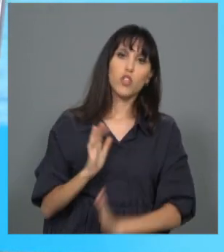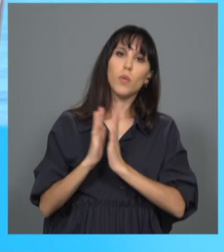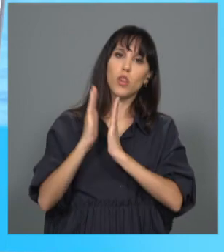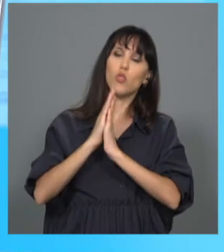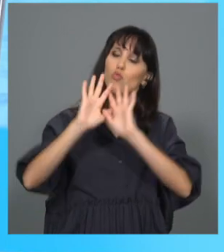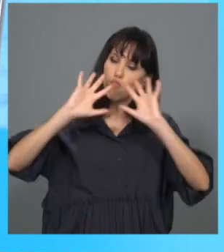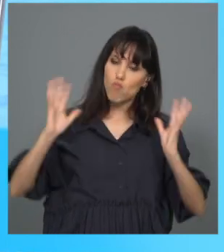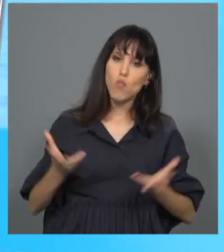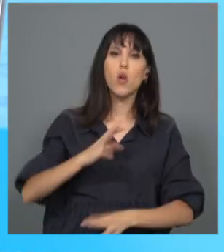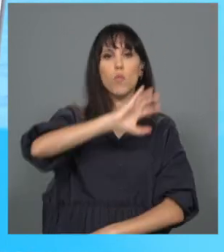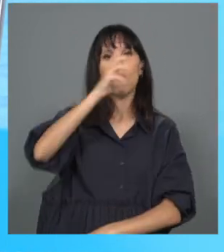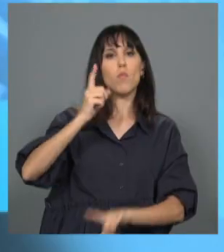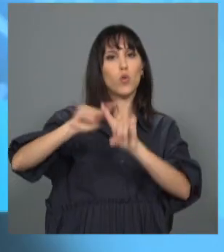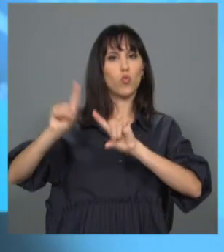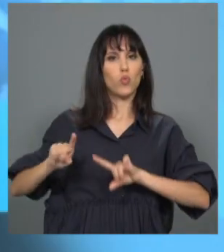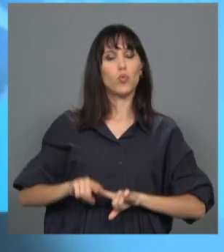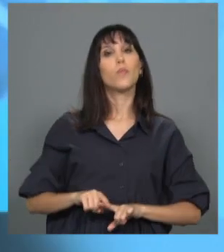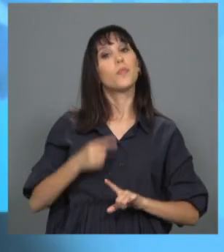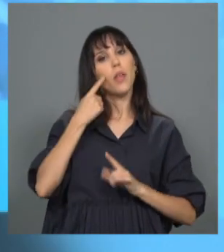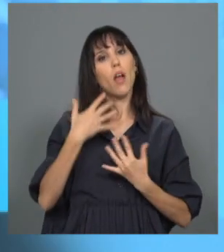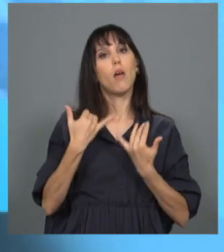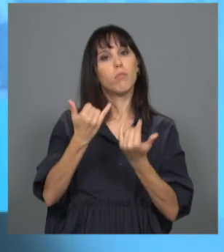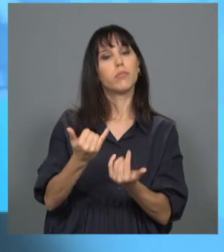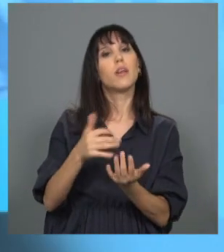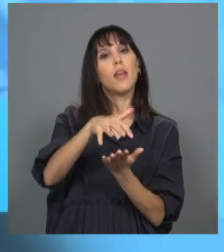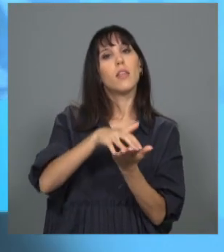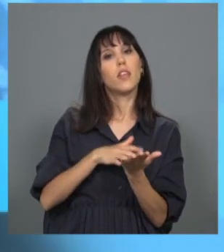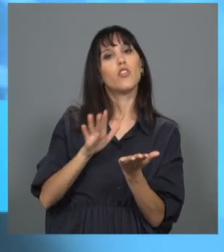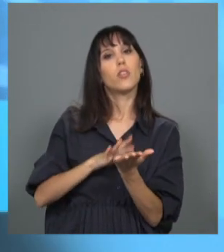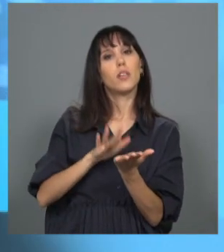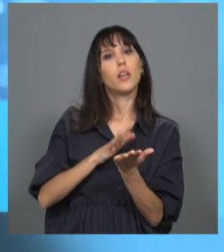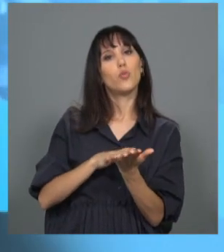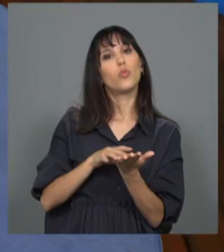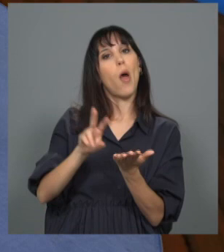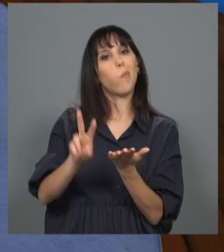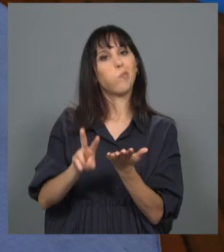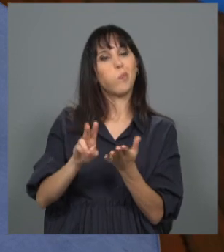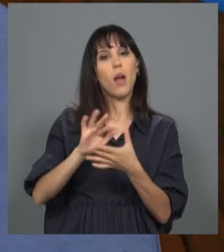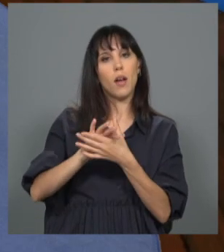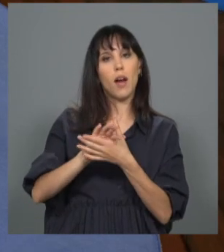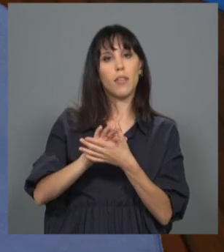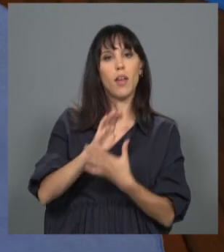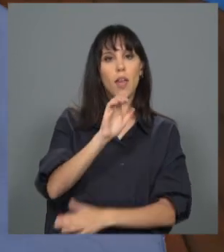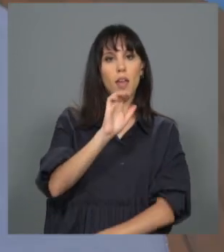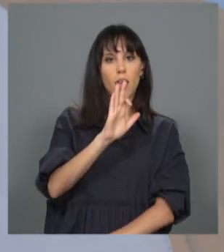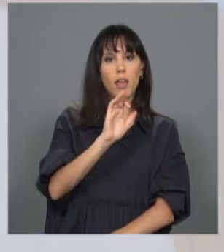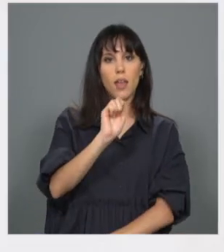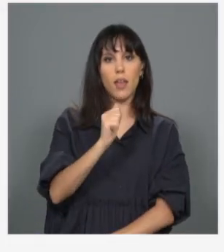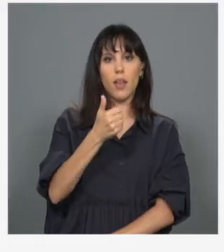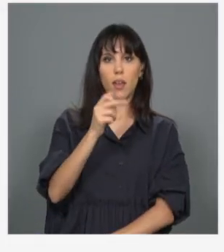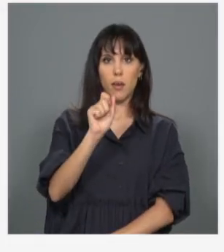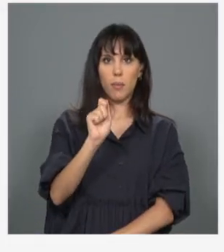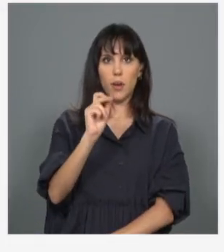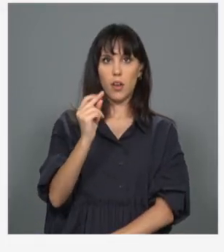povos. E passamos ao texto da segunda leitura, na carta aos Hebreus. Deus trata-vos como filhos. Que